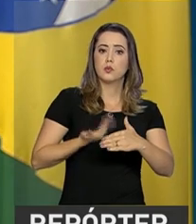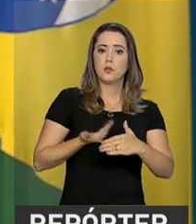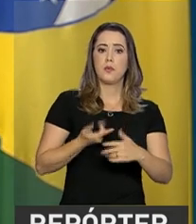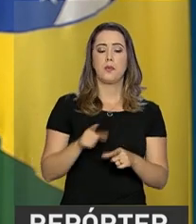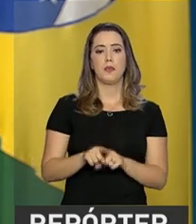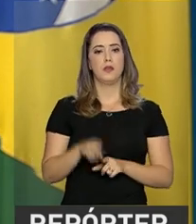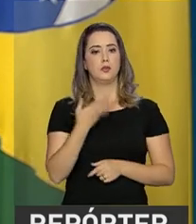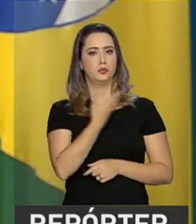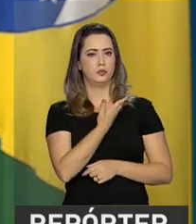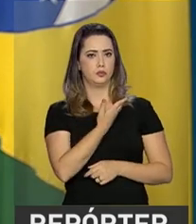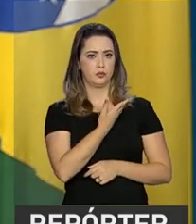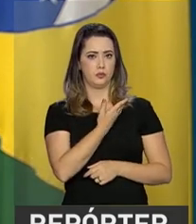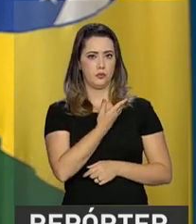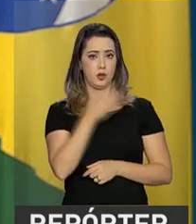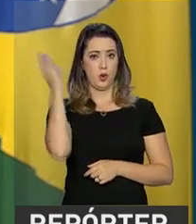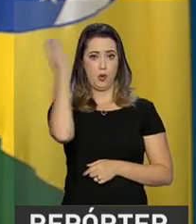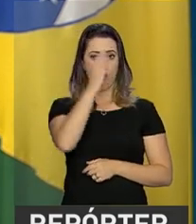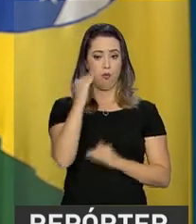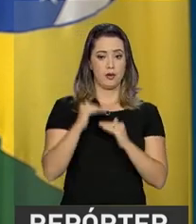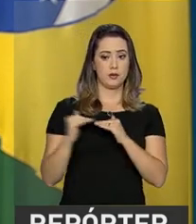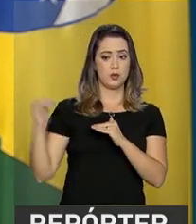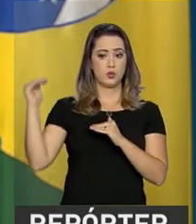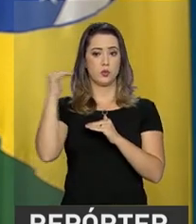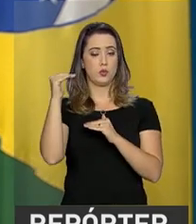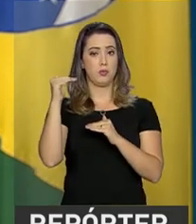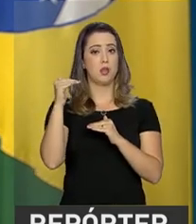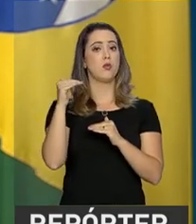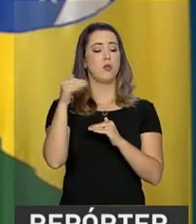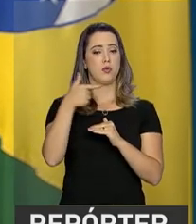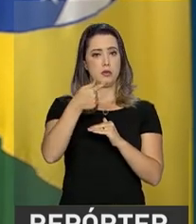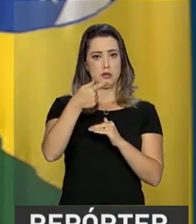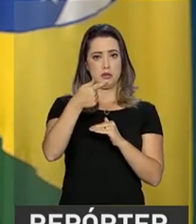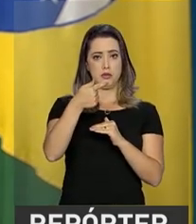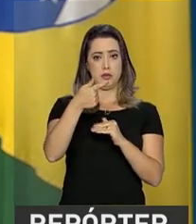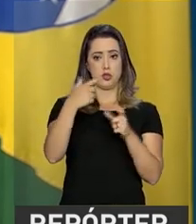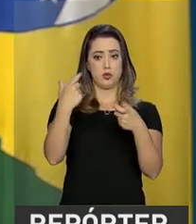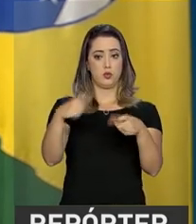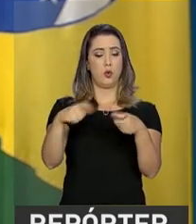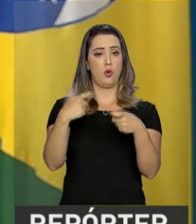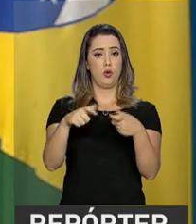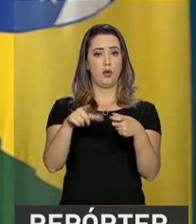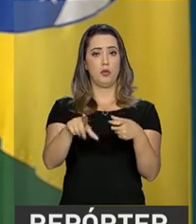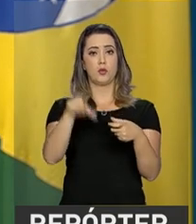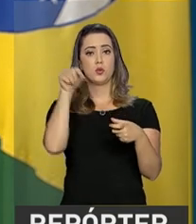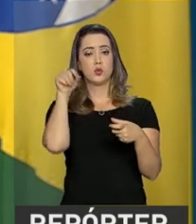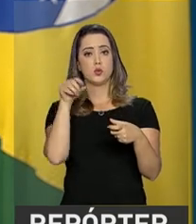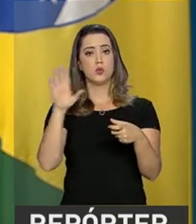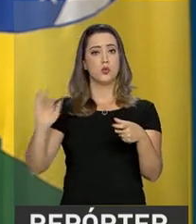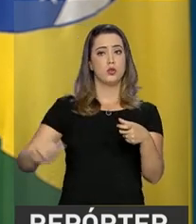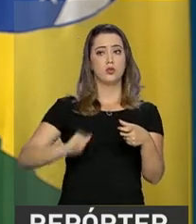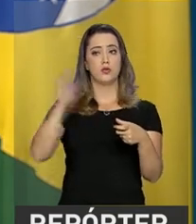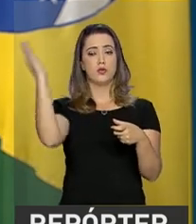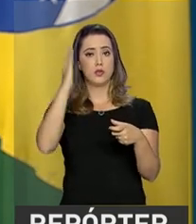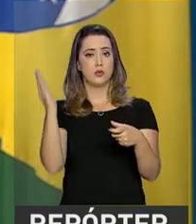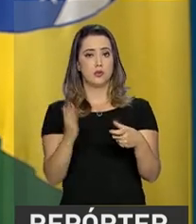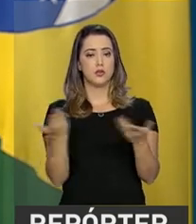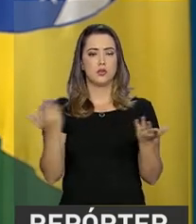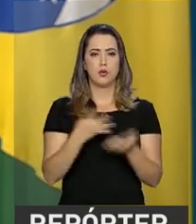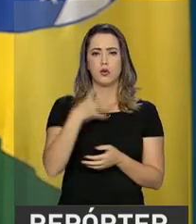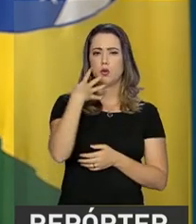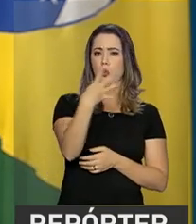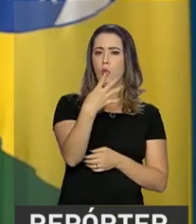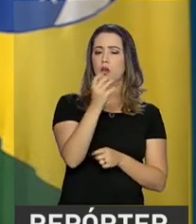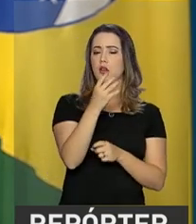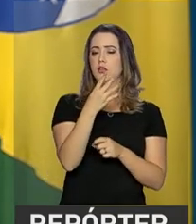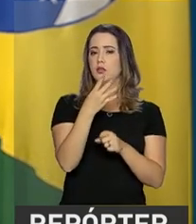brasil subiu da sétima posição como preferência de investidores estrangeiros para a quarta posição nestes